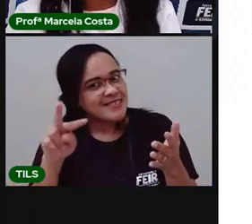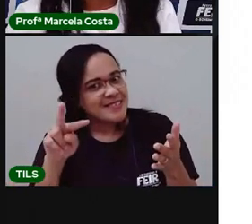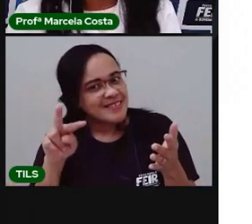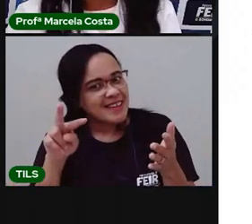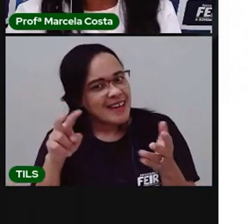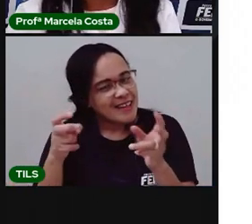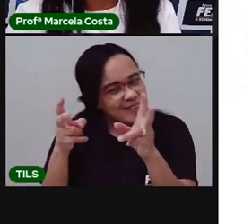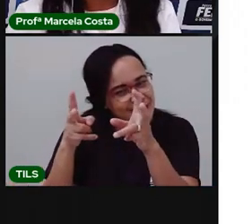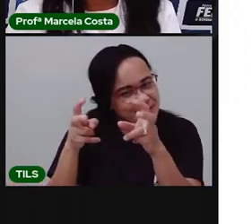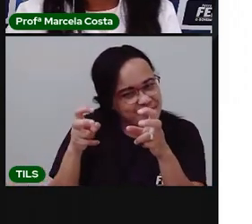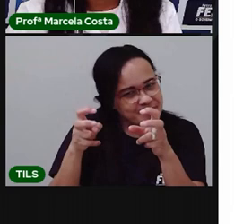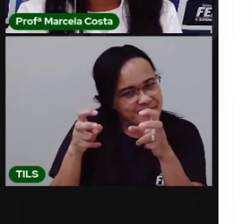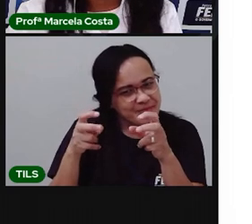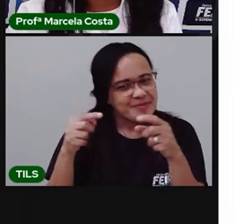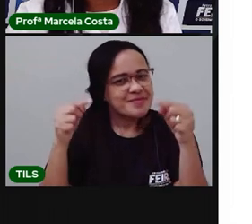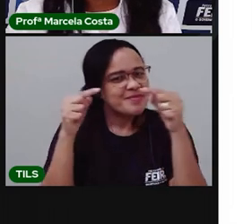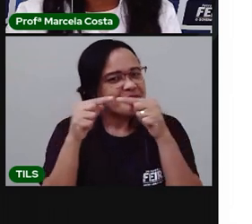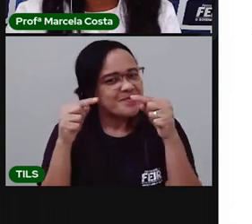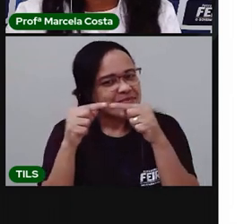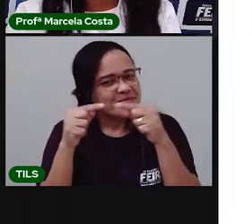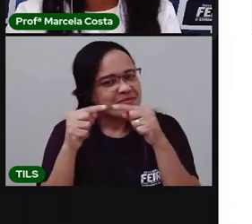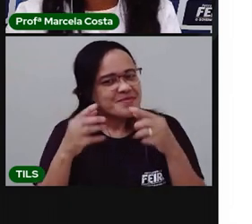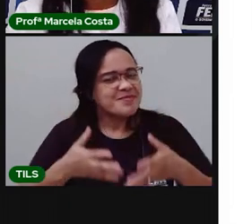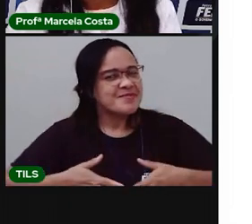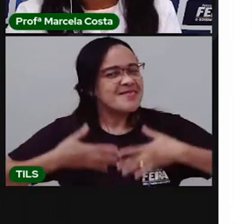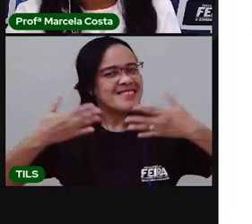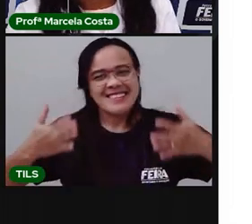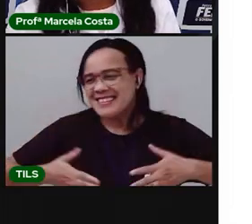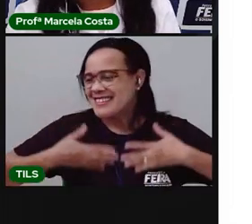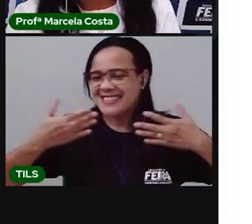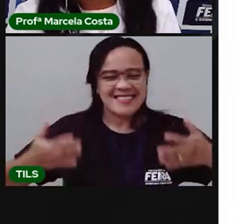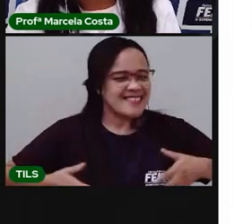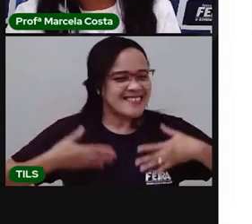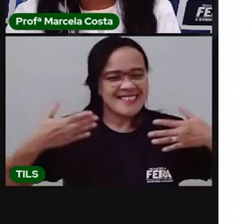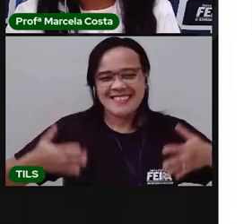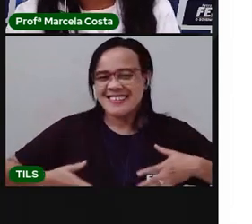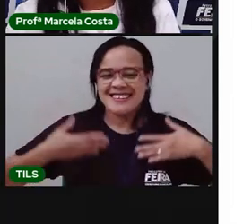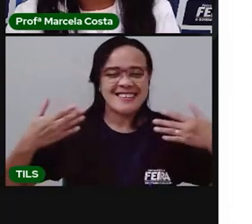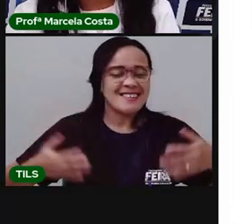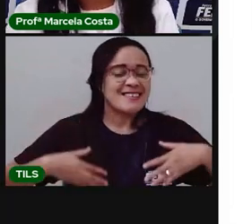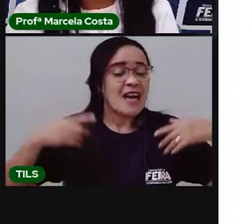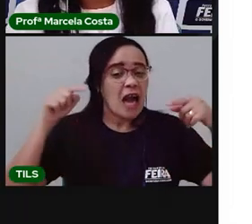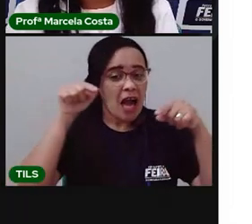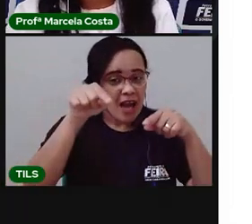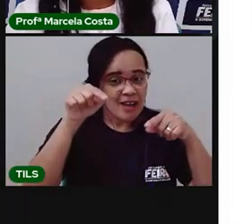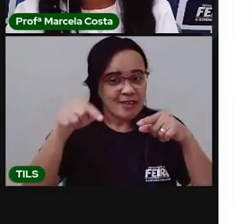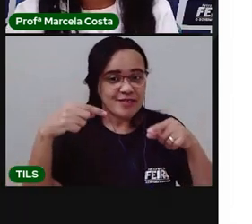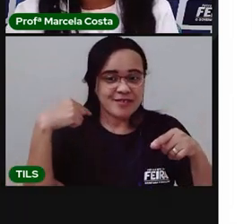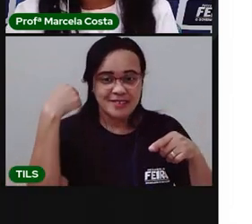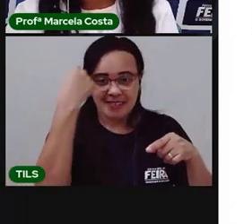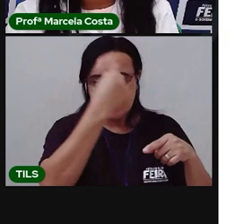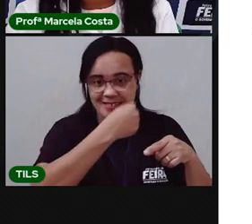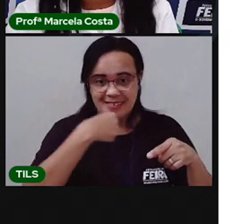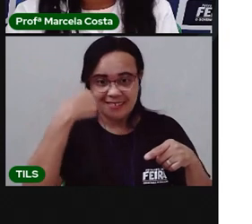para essas carinhas, qual delas está demonstrando alegria? E aí você vem e desenha nesse roxinho.